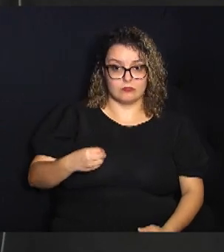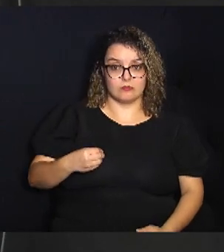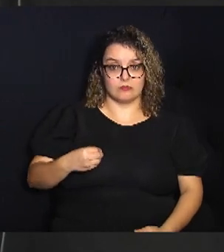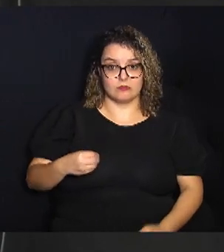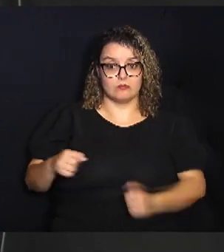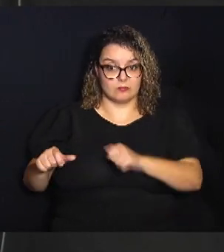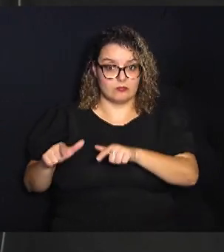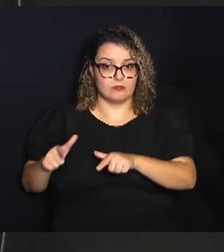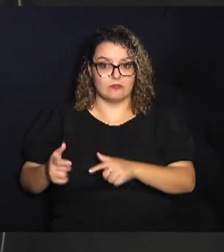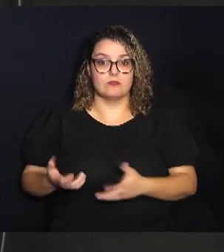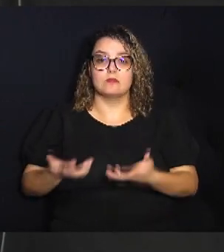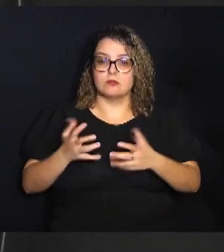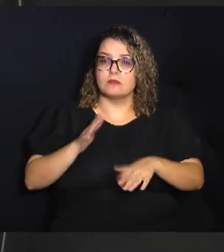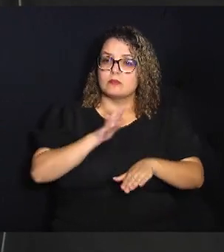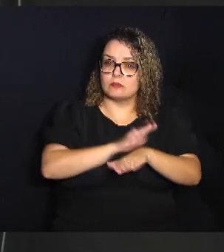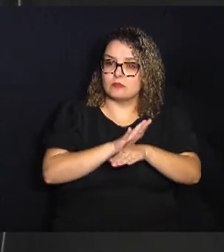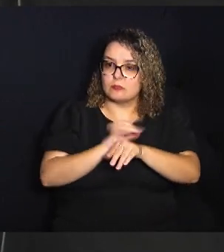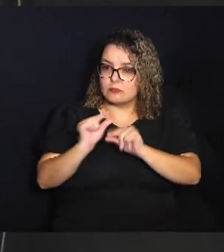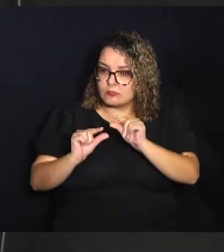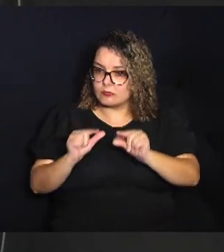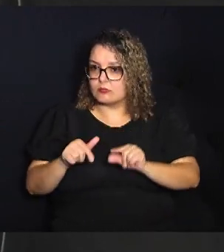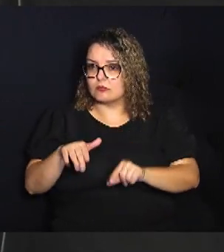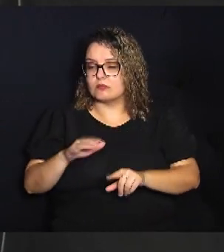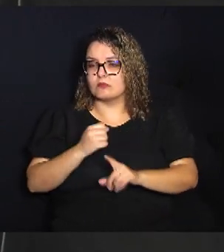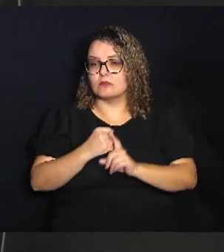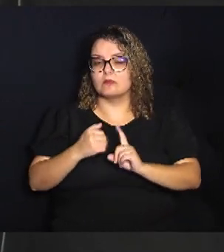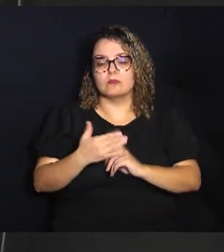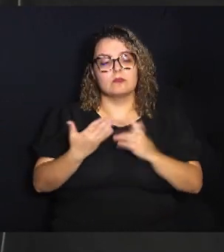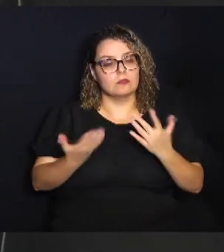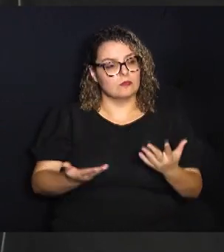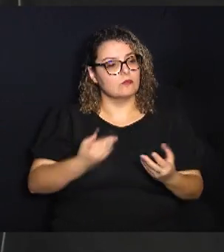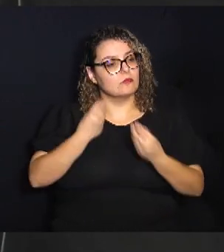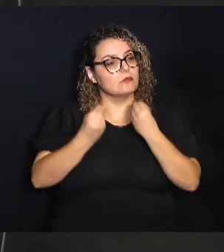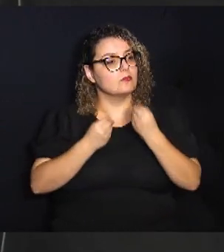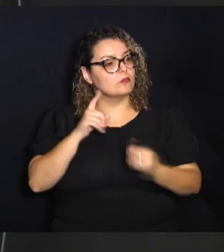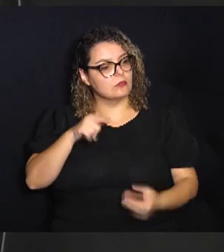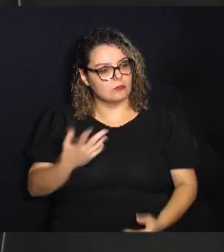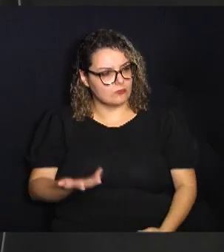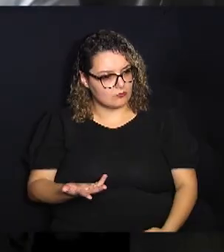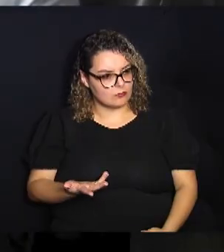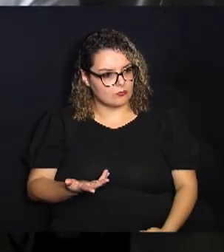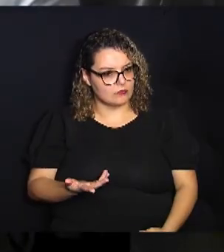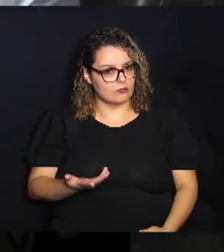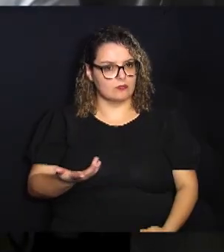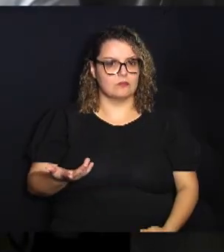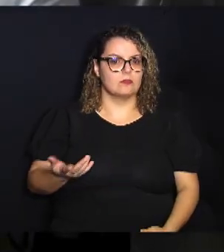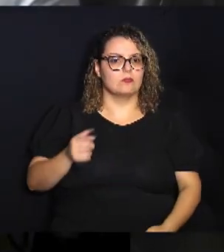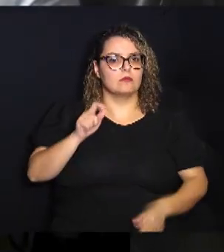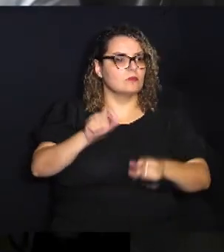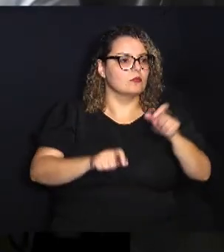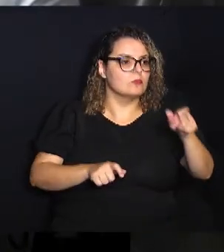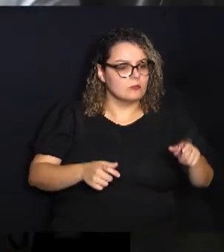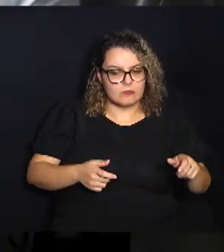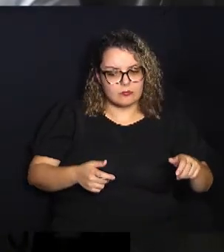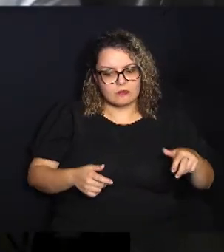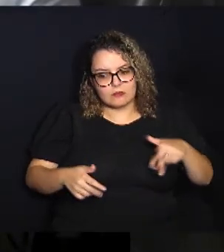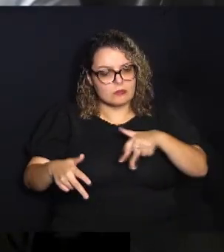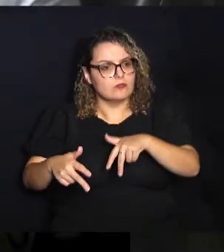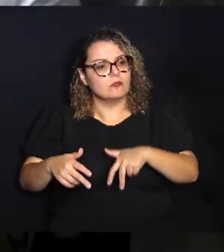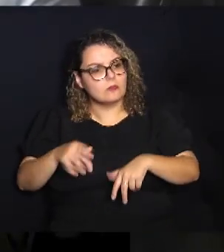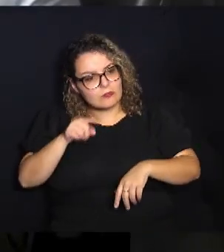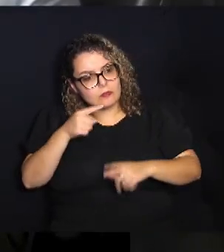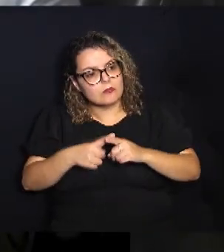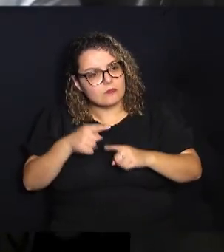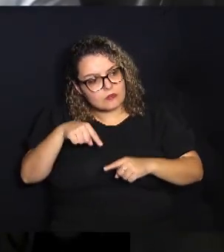contribuir um pouco mais para a sociedade. Mas, vereador, como foi isso? Alguém chegou e falou, Edivaldo, por que você não entra na política?